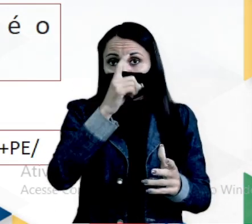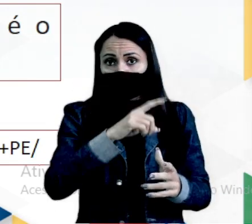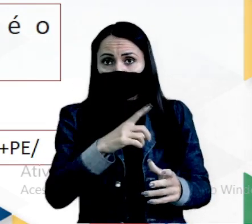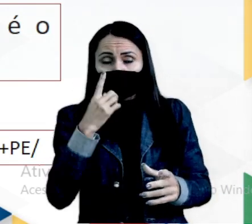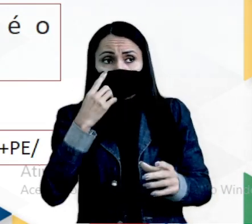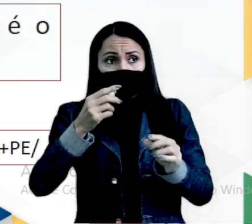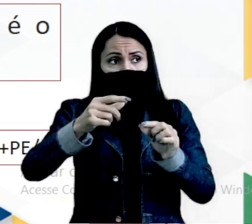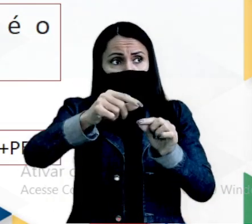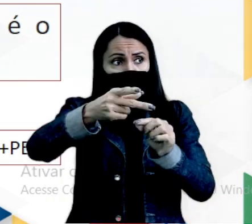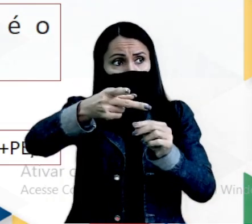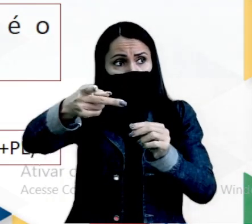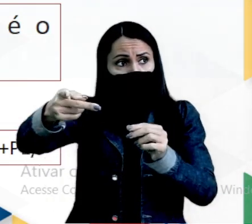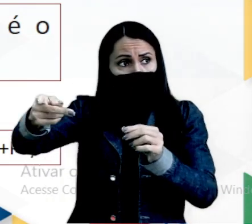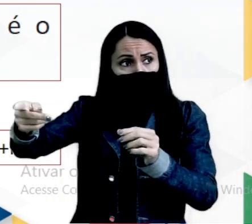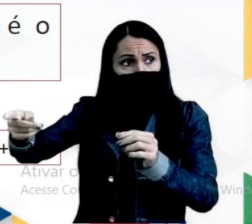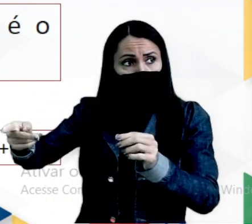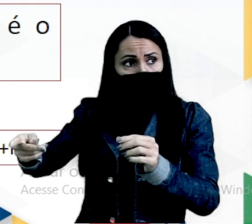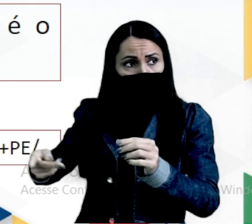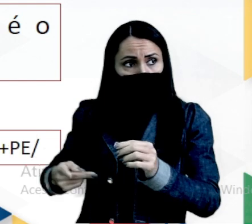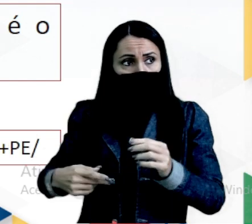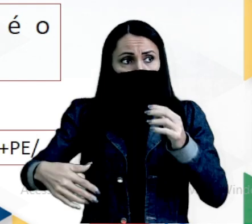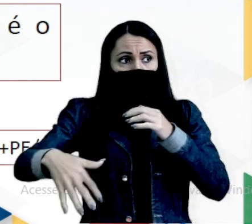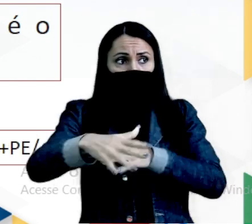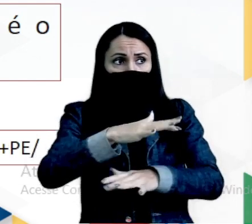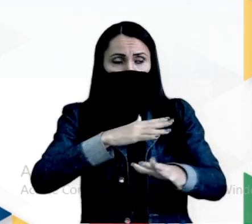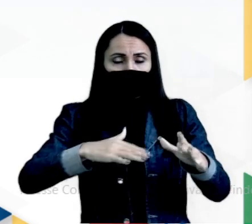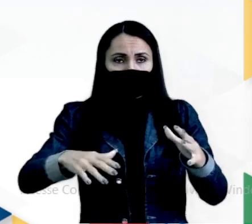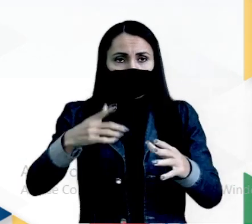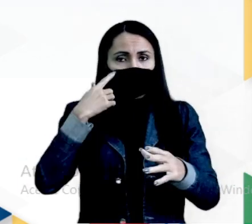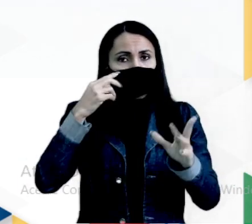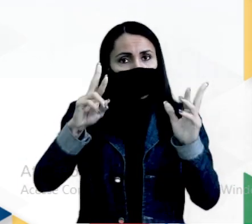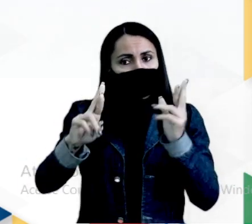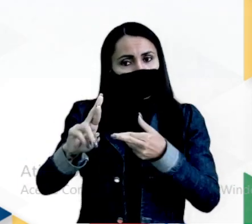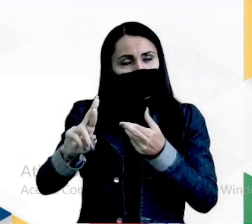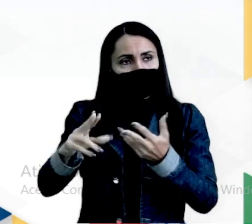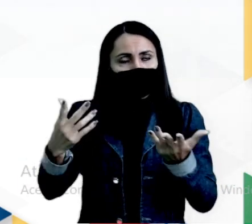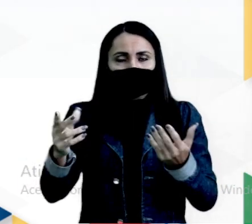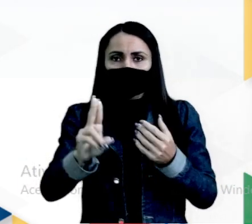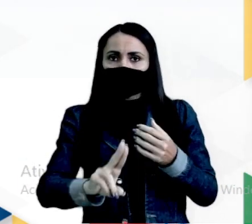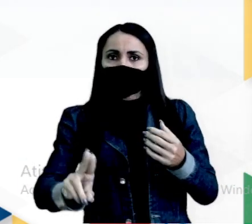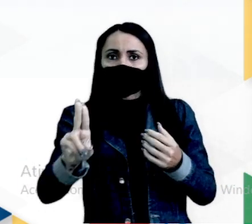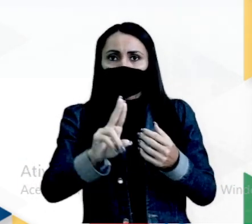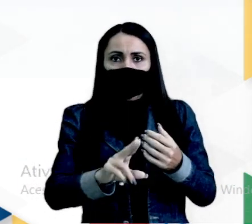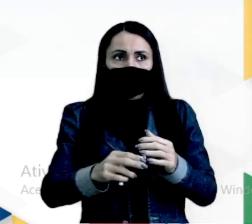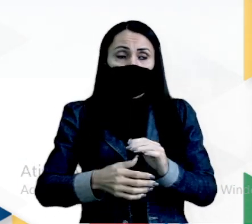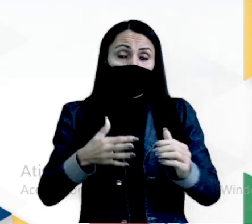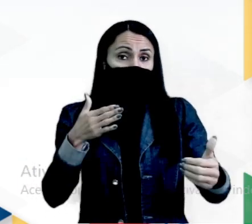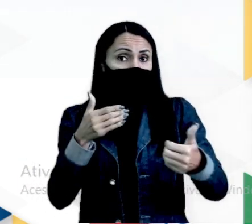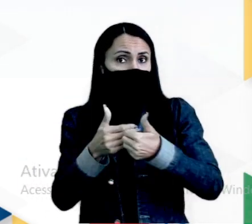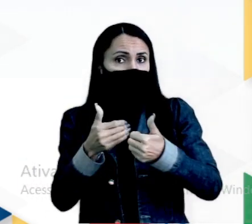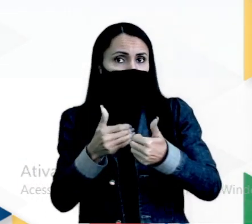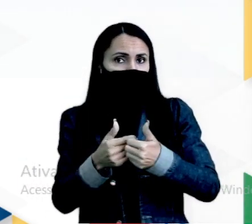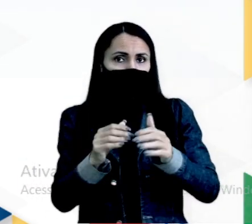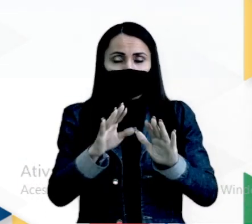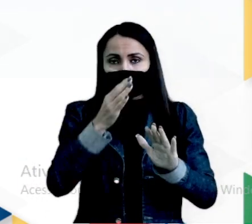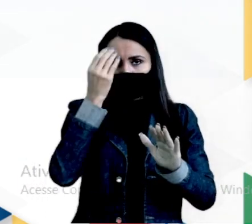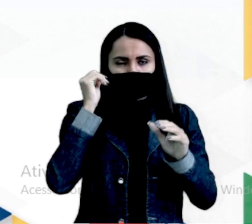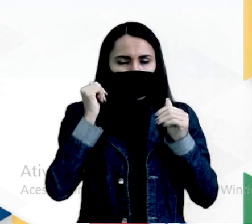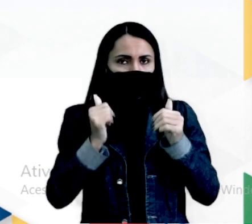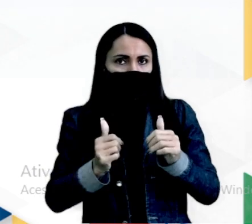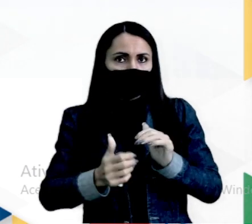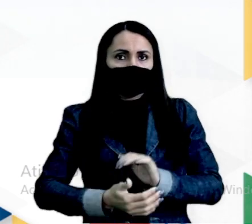um contorno, tá? E no perímetro urbano a gente usa essa referência. Só que a gente vai usar a referência aproximada, não esquece, tá bom?